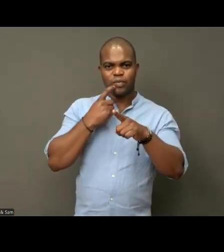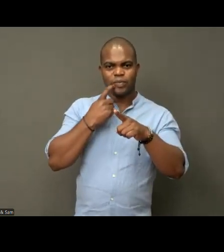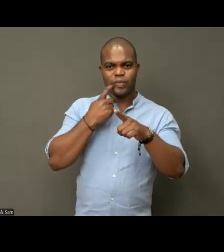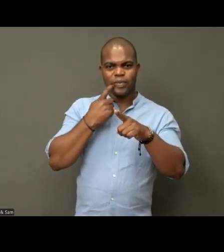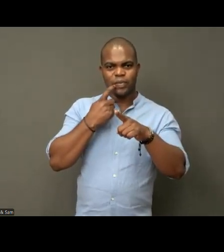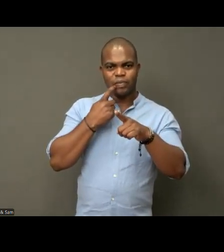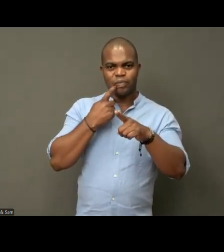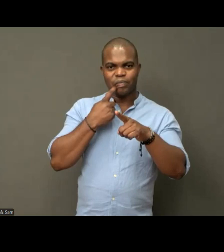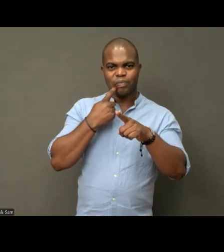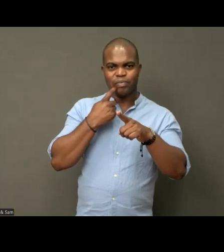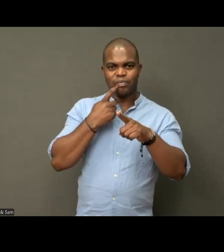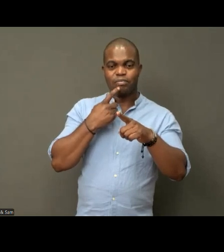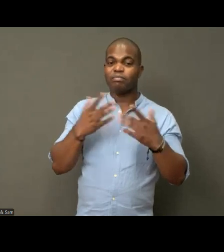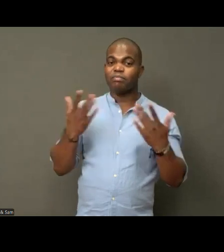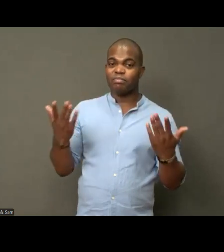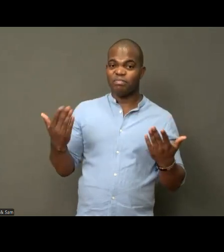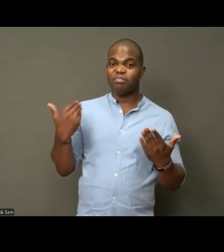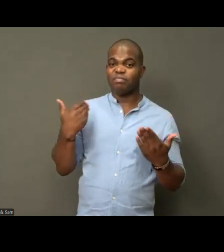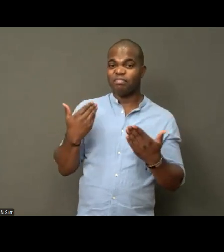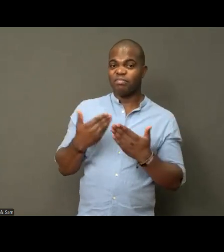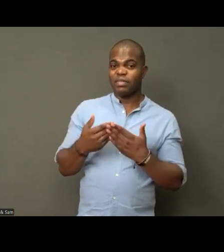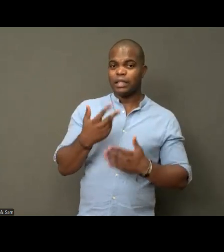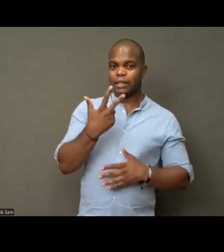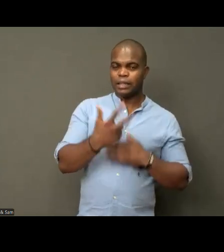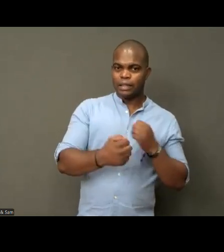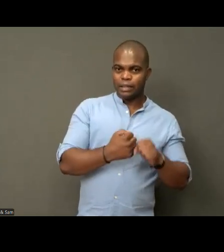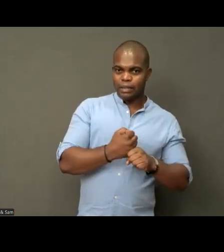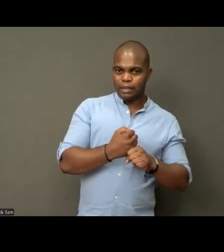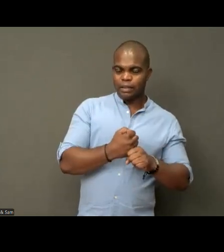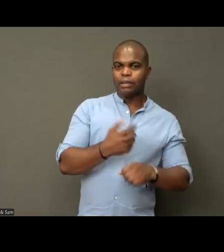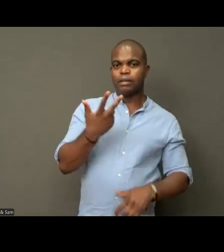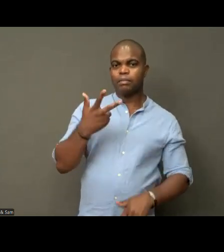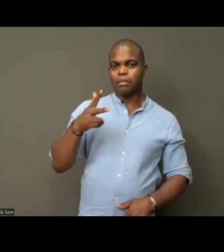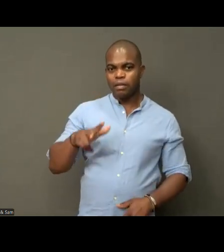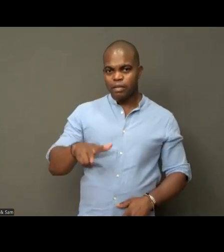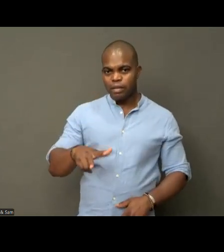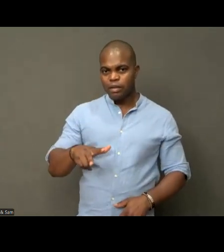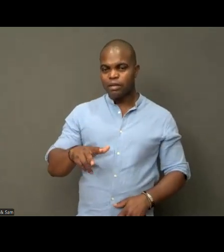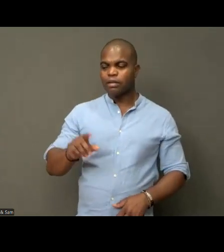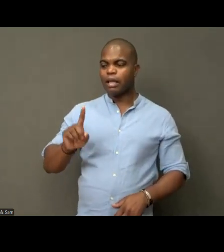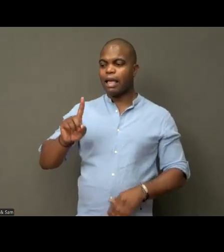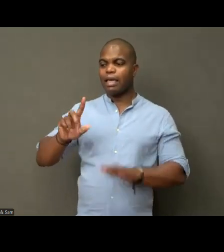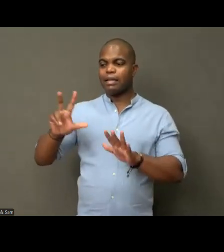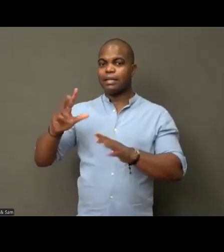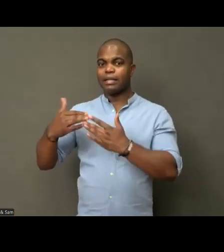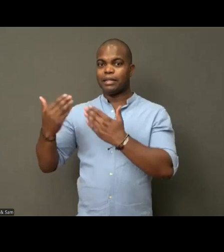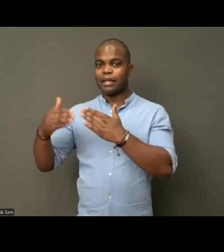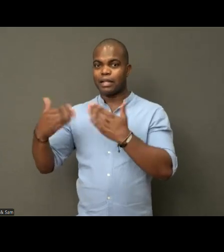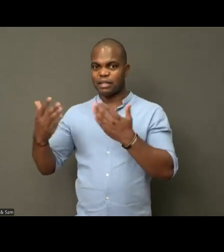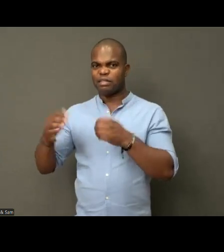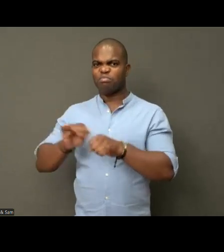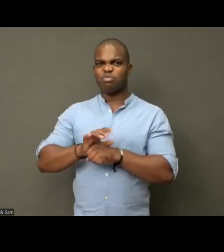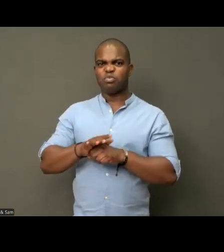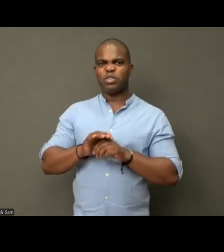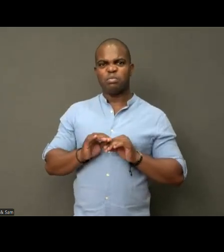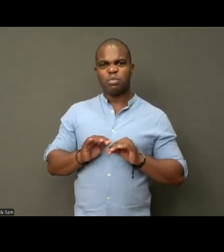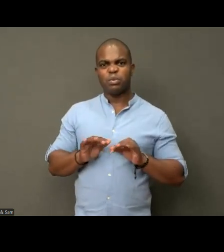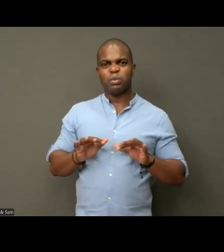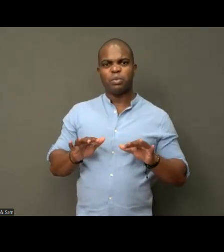Mesmo depois de 3 anos e 3 meses e 18 dias de pandemia, ainda não sei abrir o microfone. Muito obrigado,